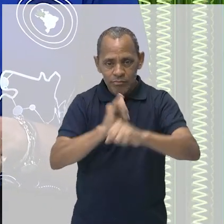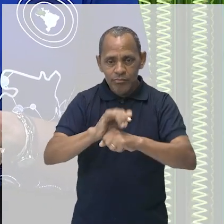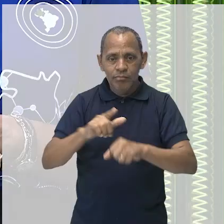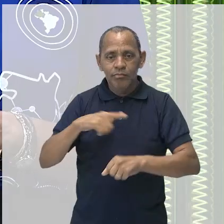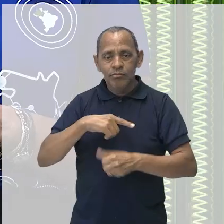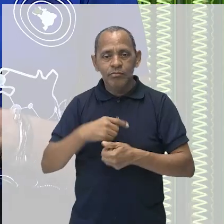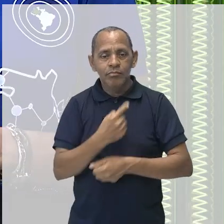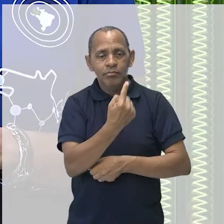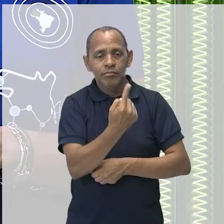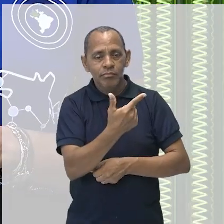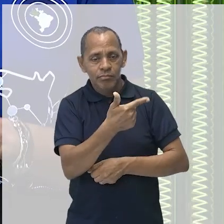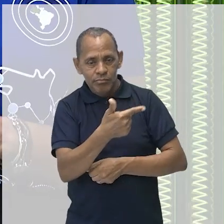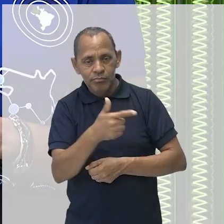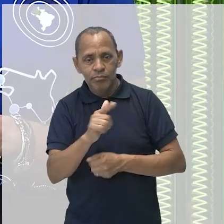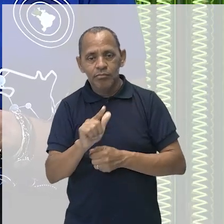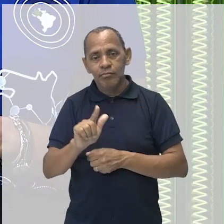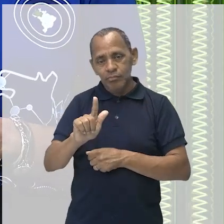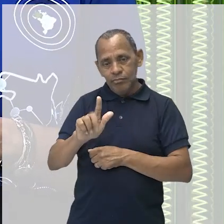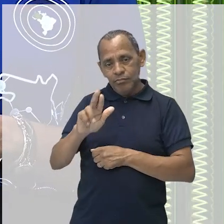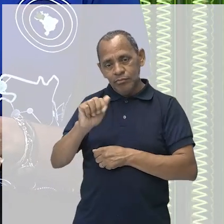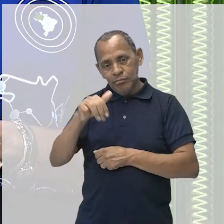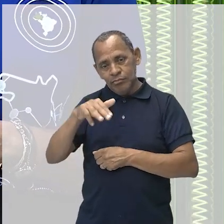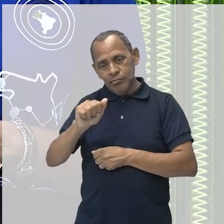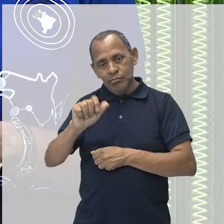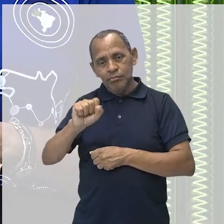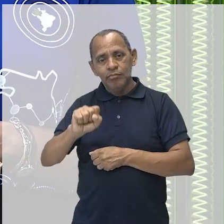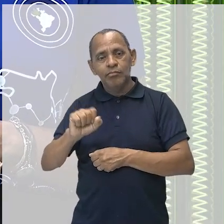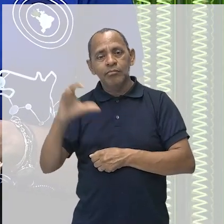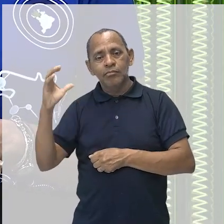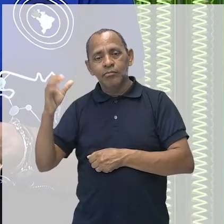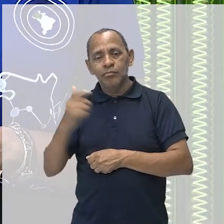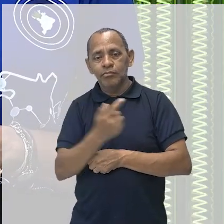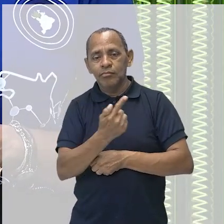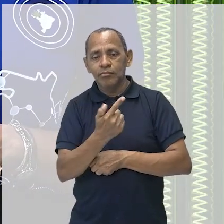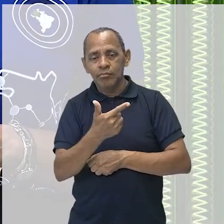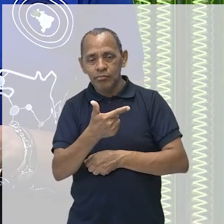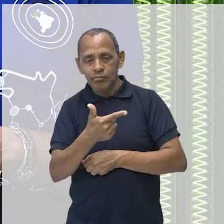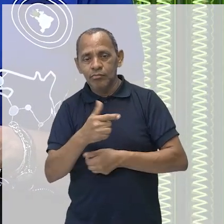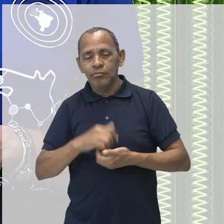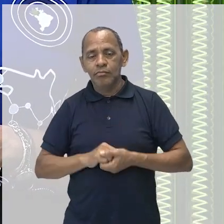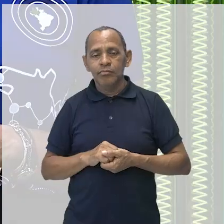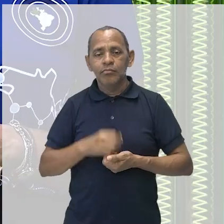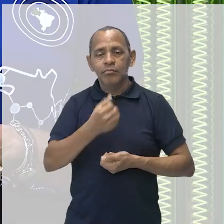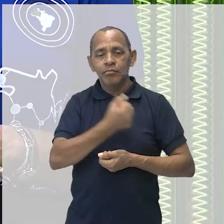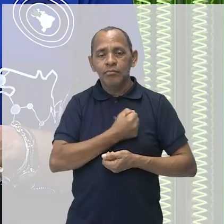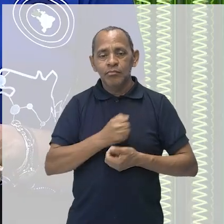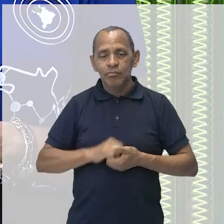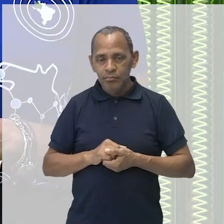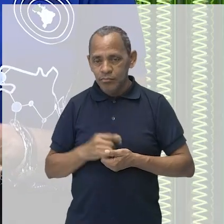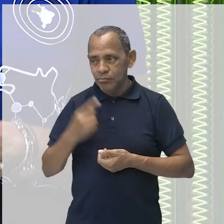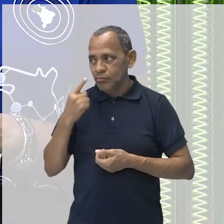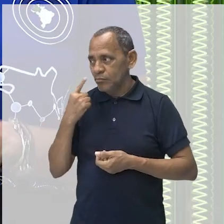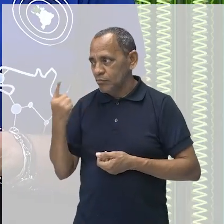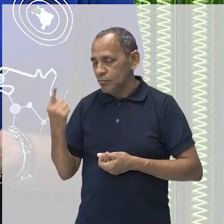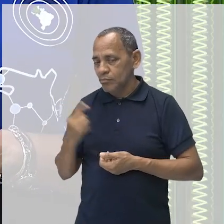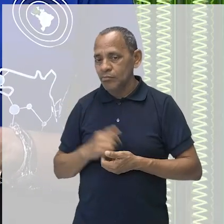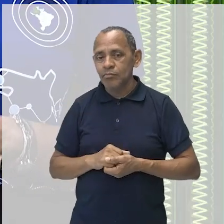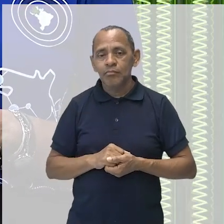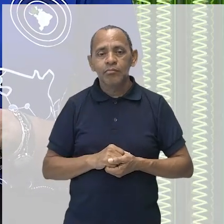12 gramas de carbono 12. Esse número que eu acabei de falar para vocês é chamado de número de Avogadro e